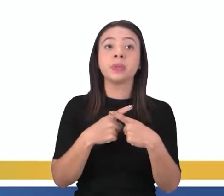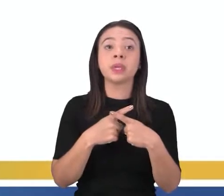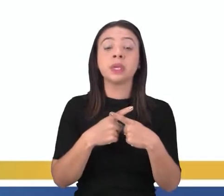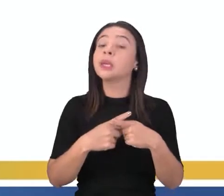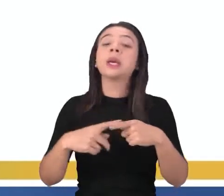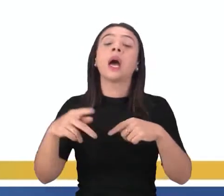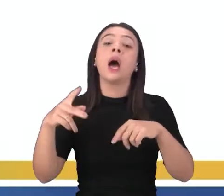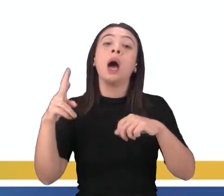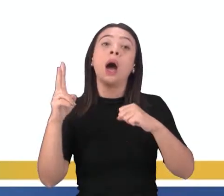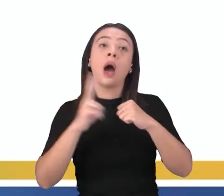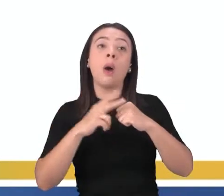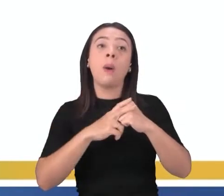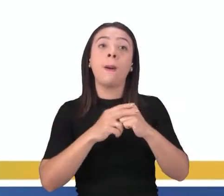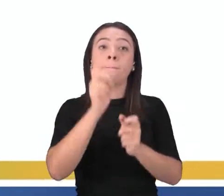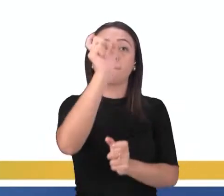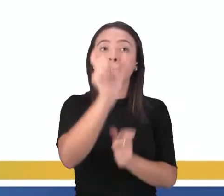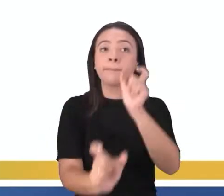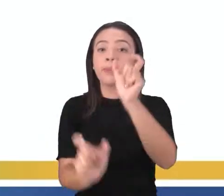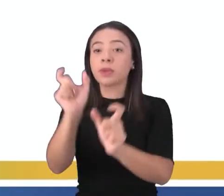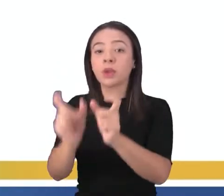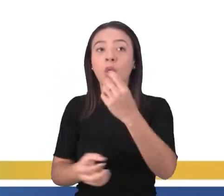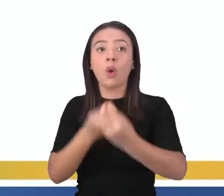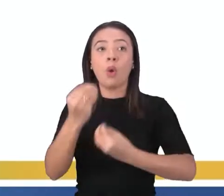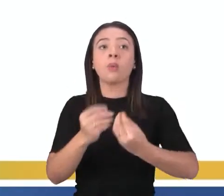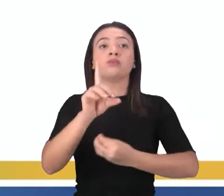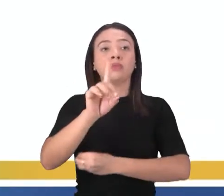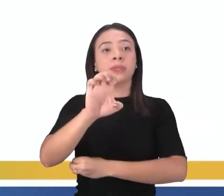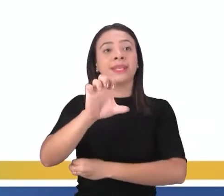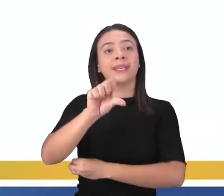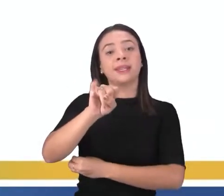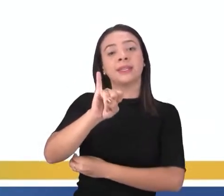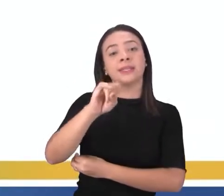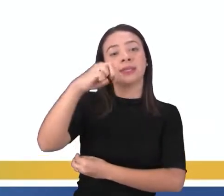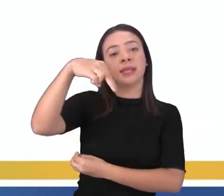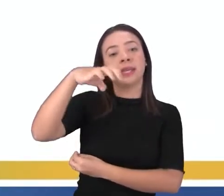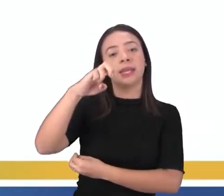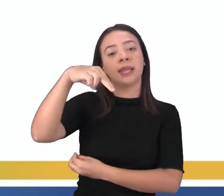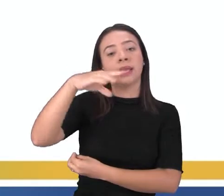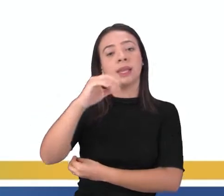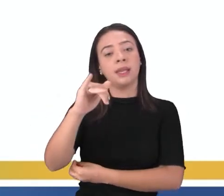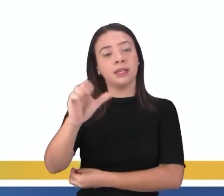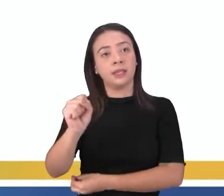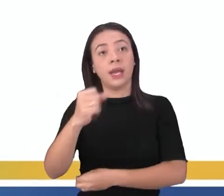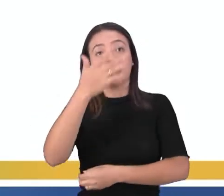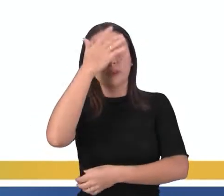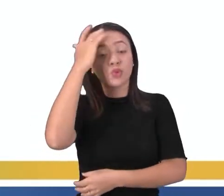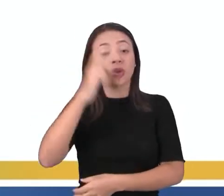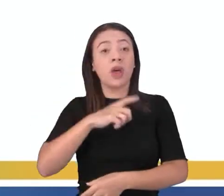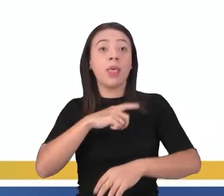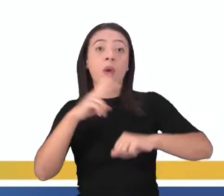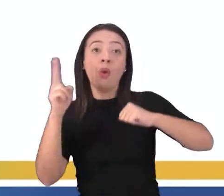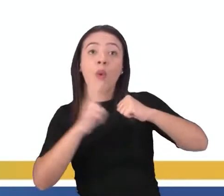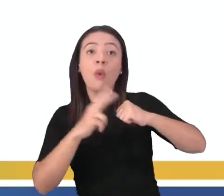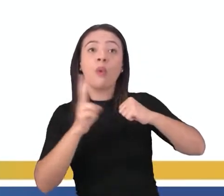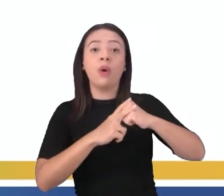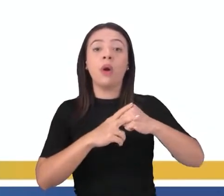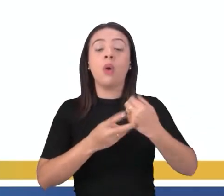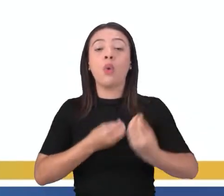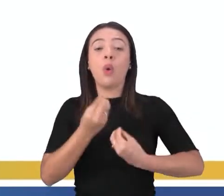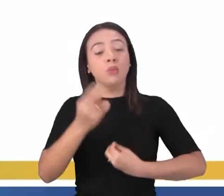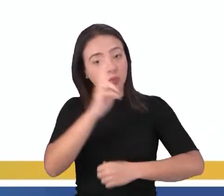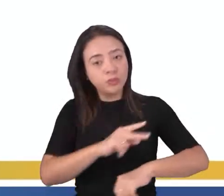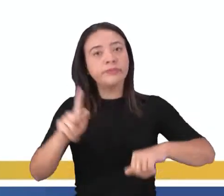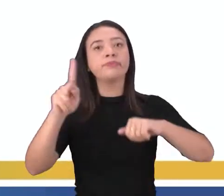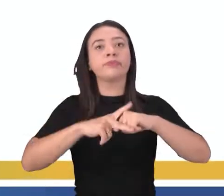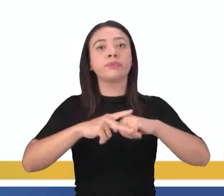formas verbais marcam, através de suas desinências, as pessoas do verbo indicadas pelo pronome reto. Por exemplo, para você